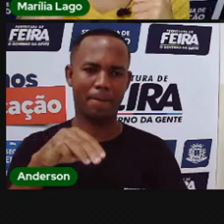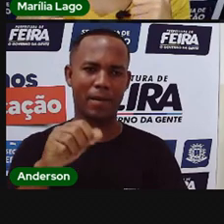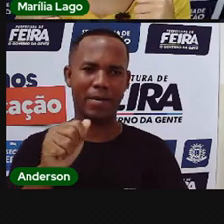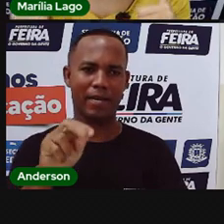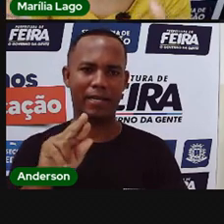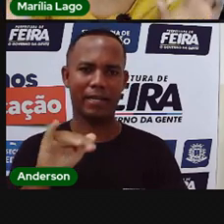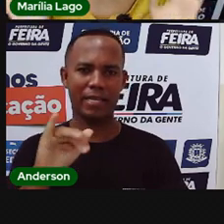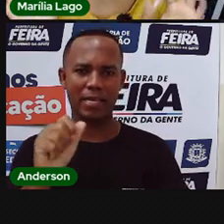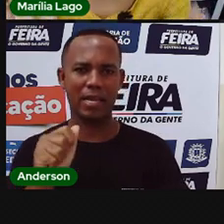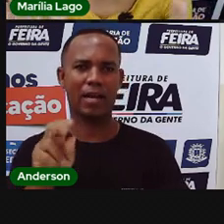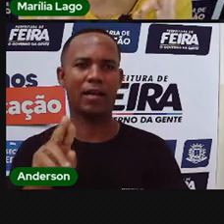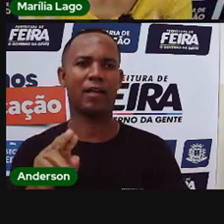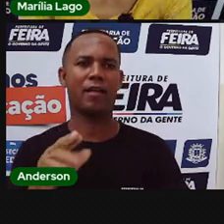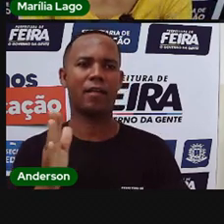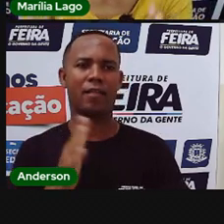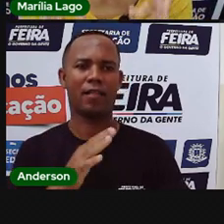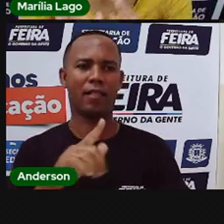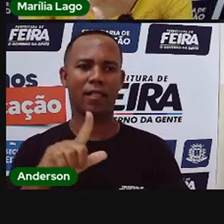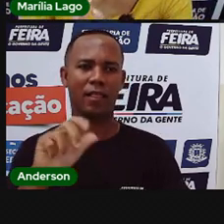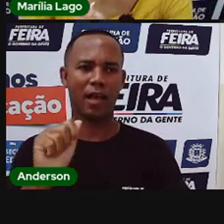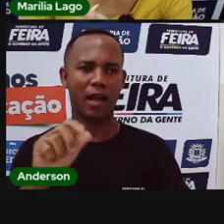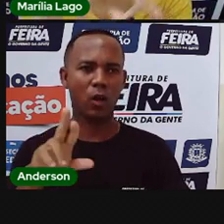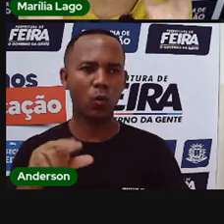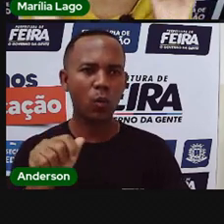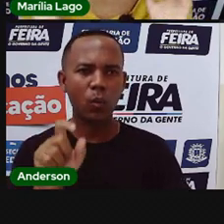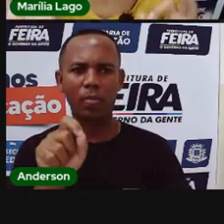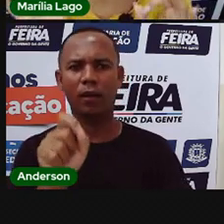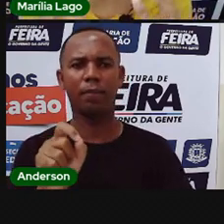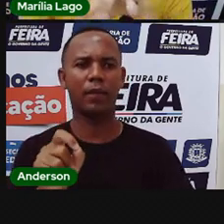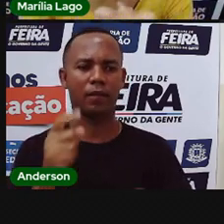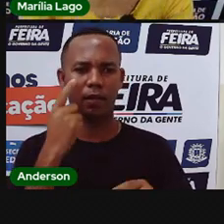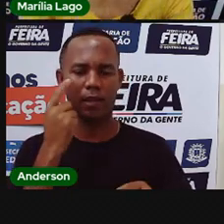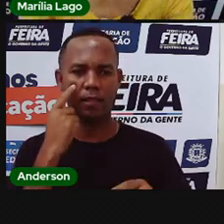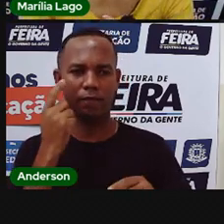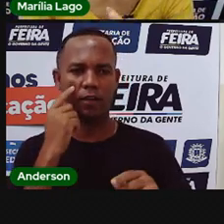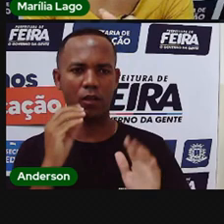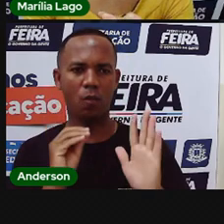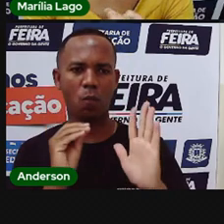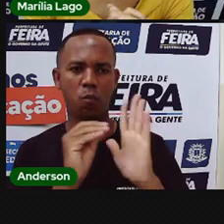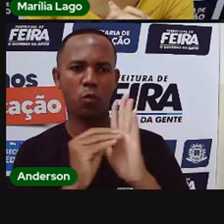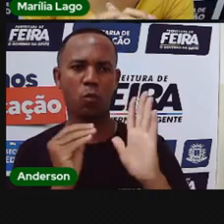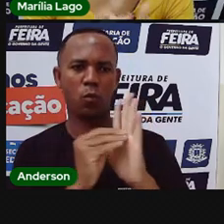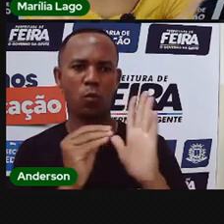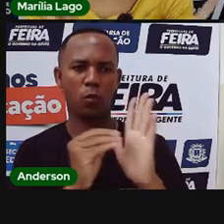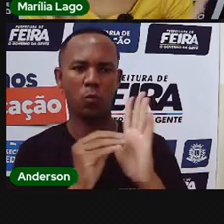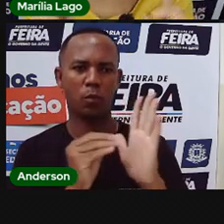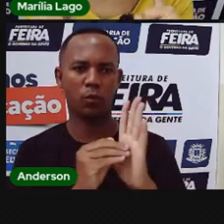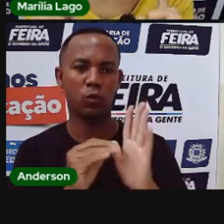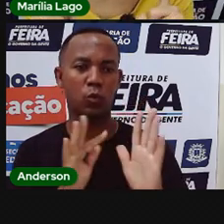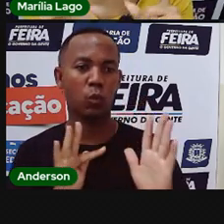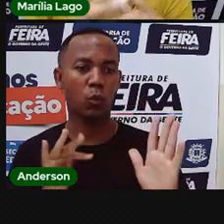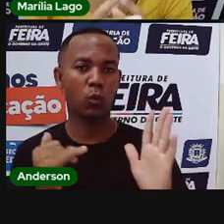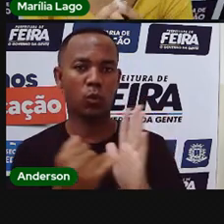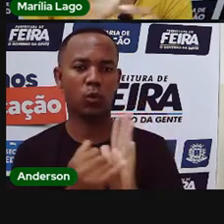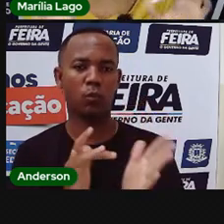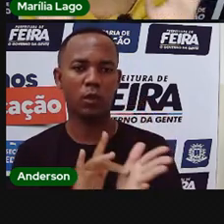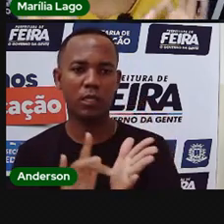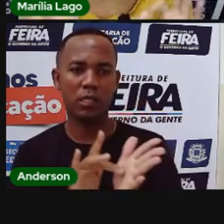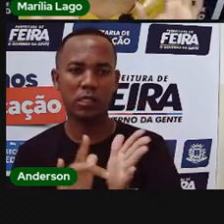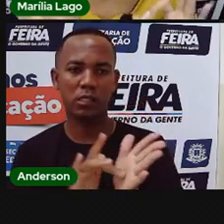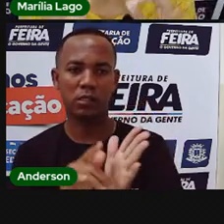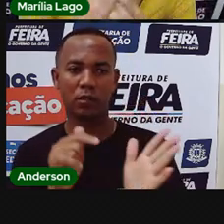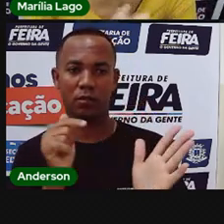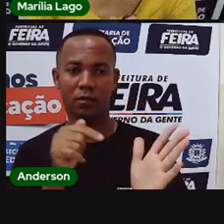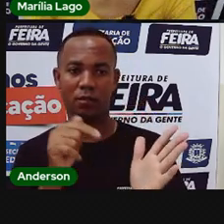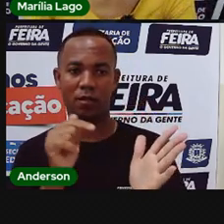tirar print, que tá assistindo aqui agora, eu vou postar todo mundo lá no meu Instagram, viu? Olha só, vou botar